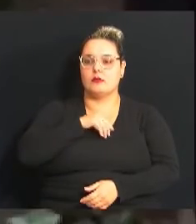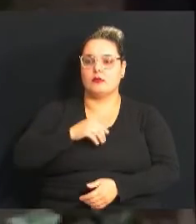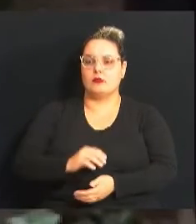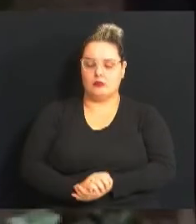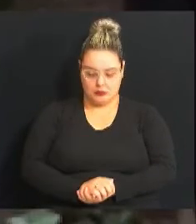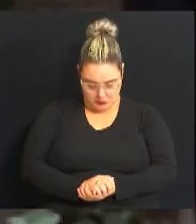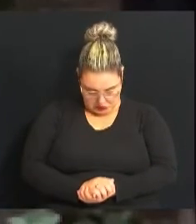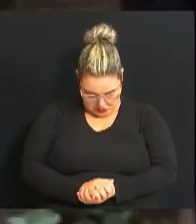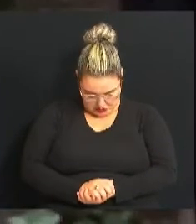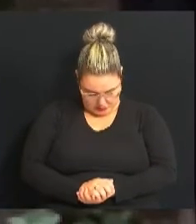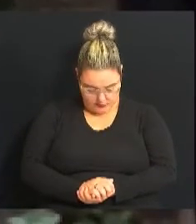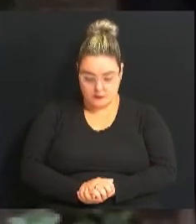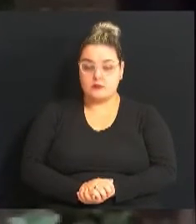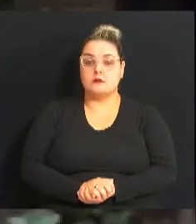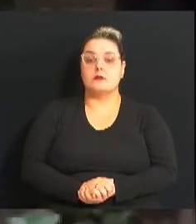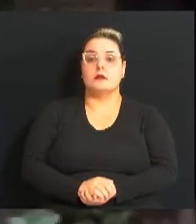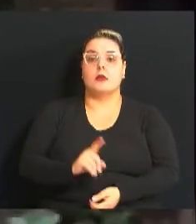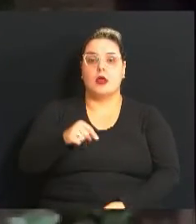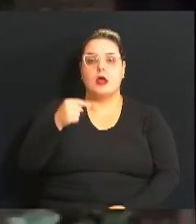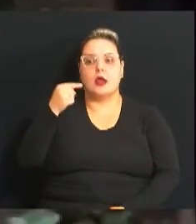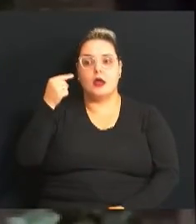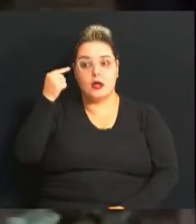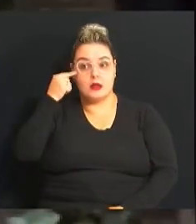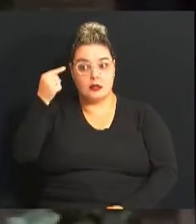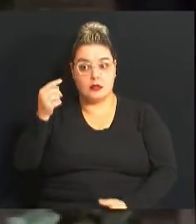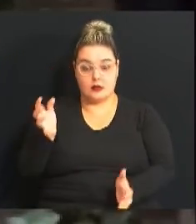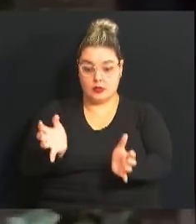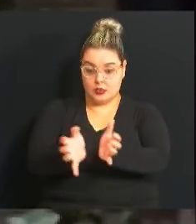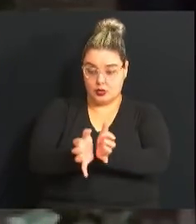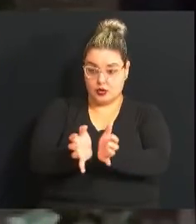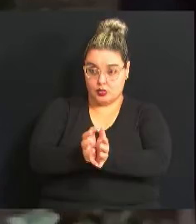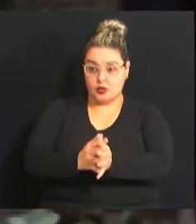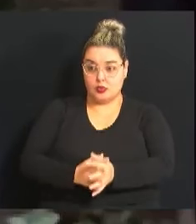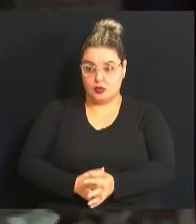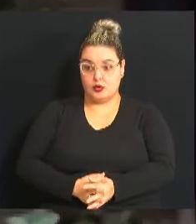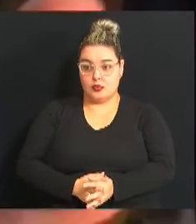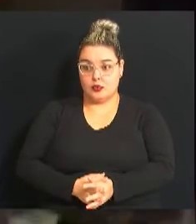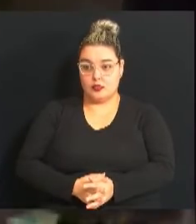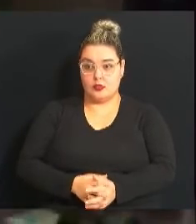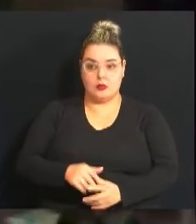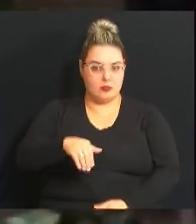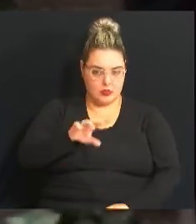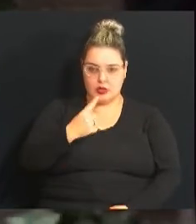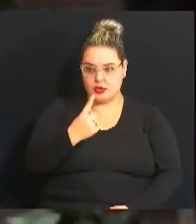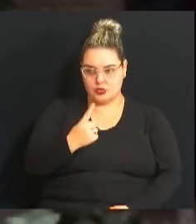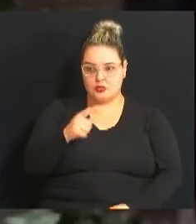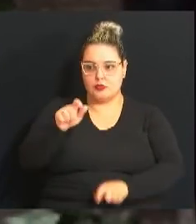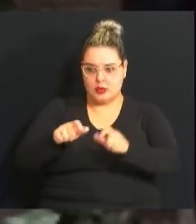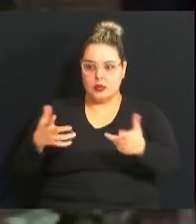A ideia, a gente pensou em grupos, ou seja, a mais de uma pessoa,